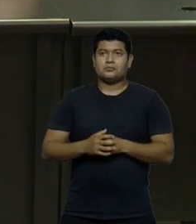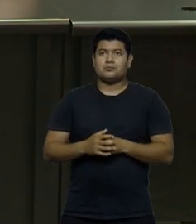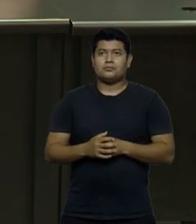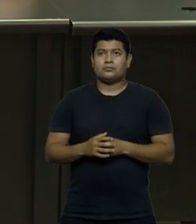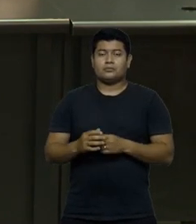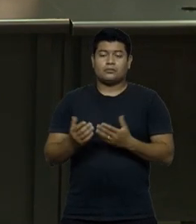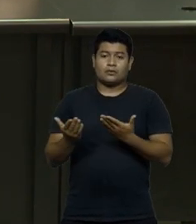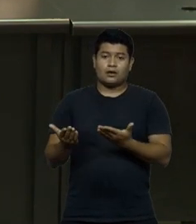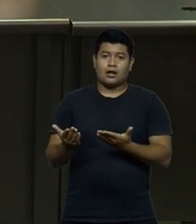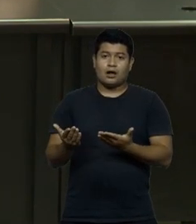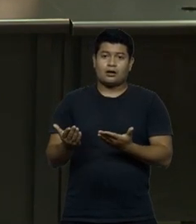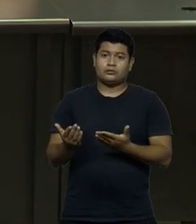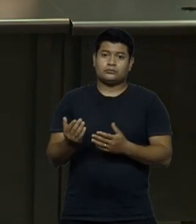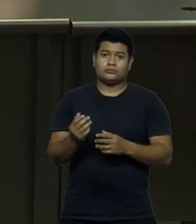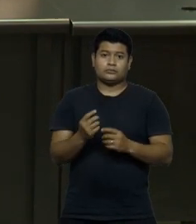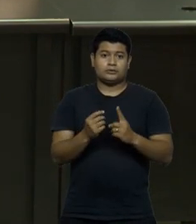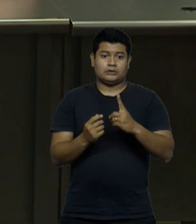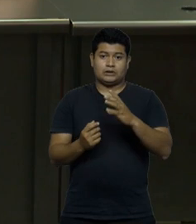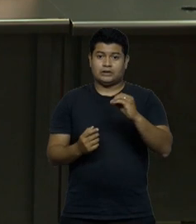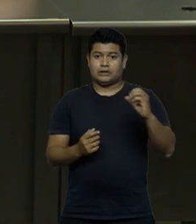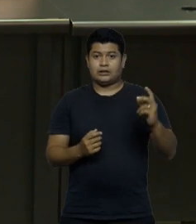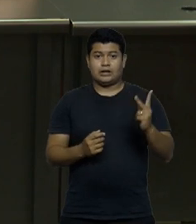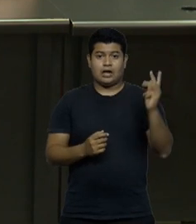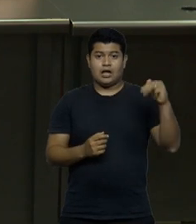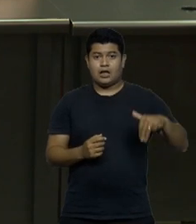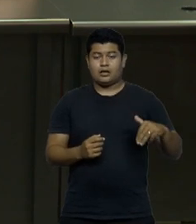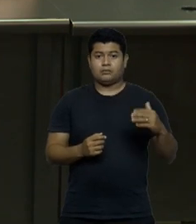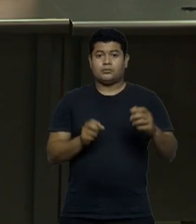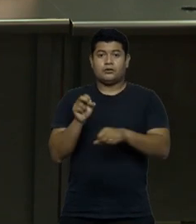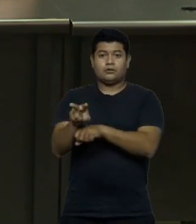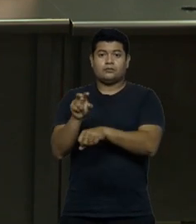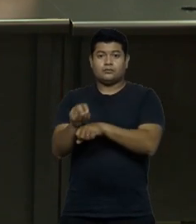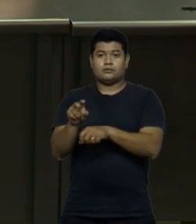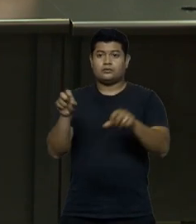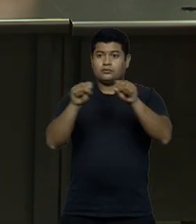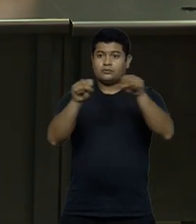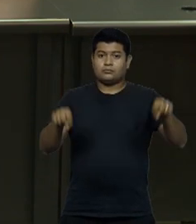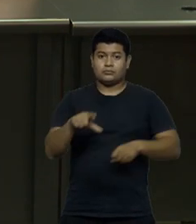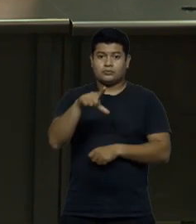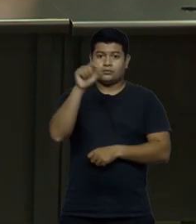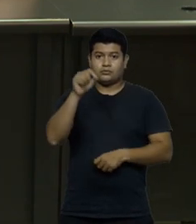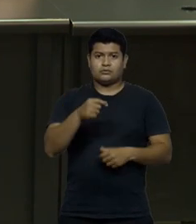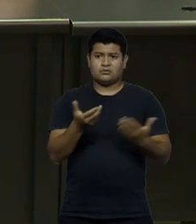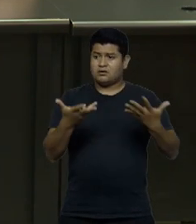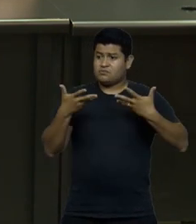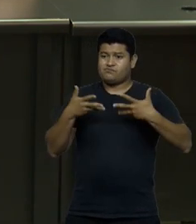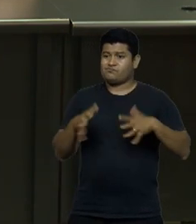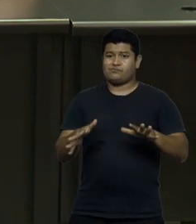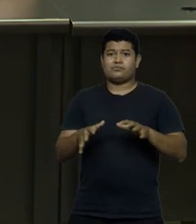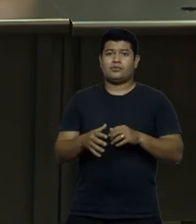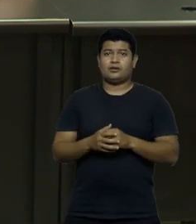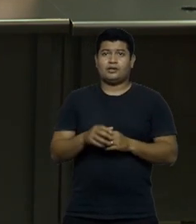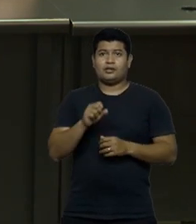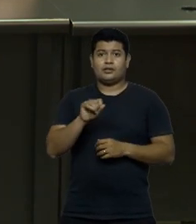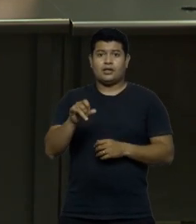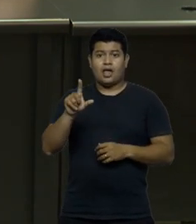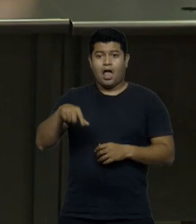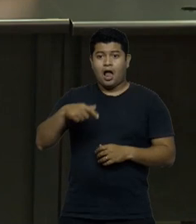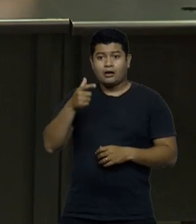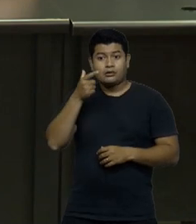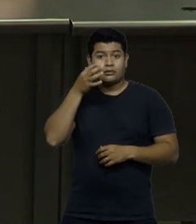tu mora a 100km daquela vaga que o sistema te escolheu você não quer eu se é presencial